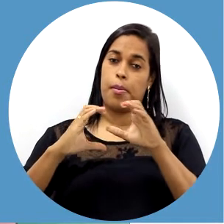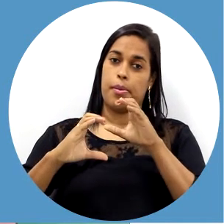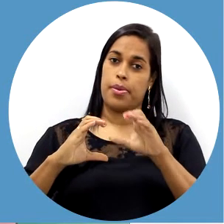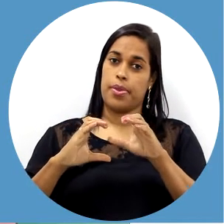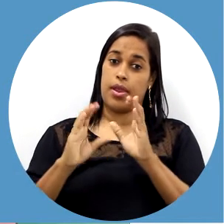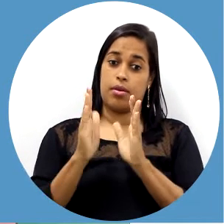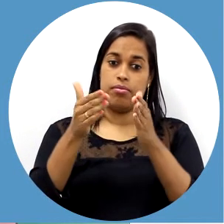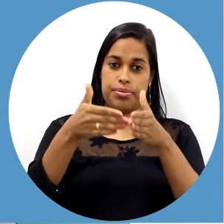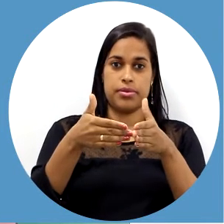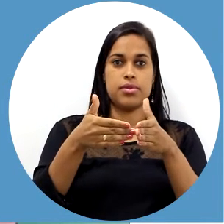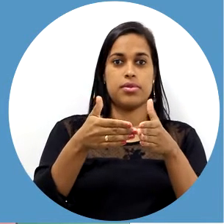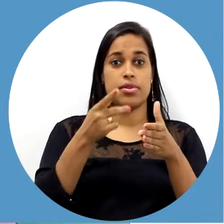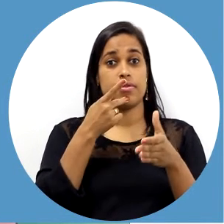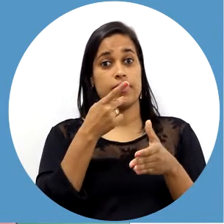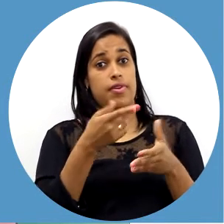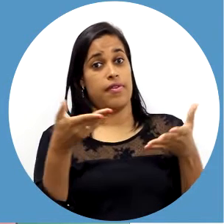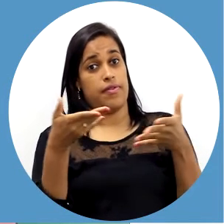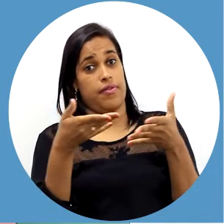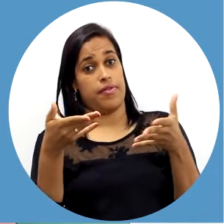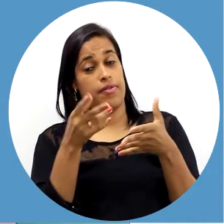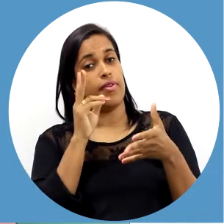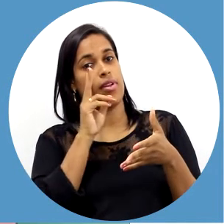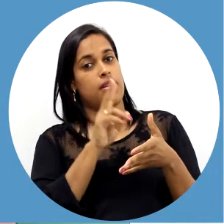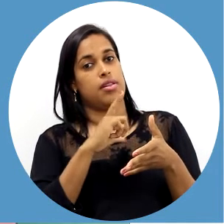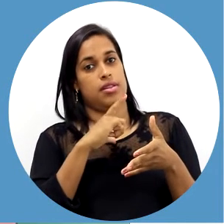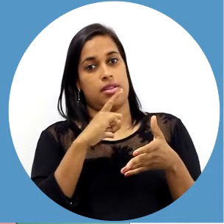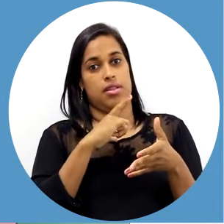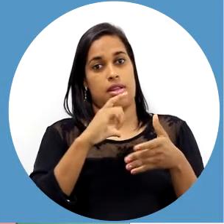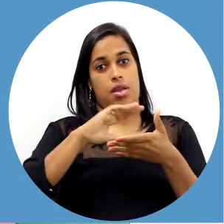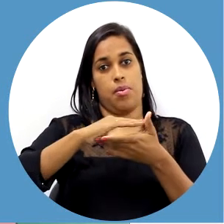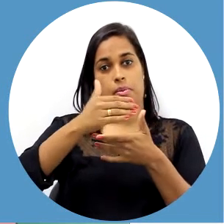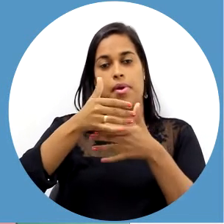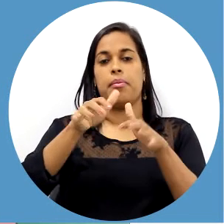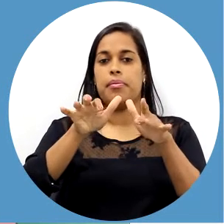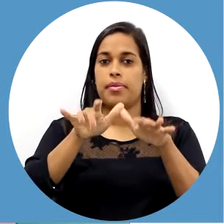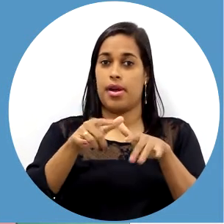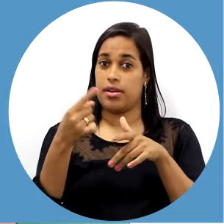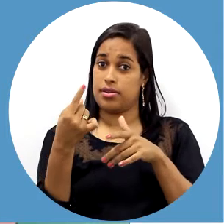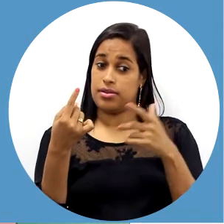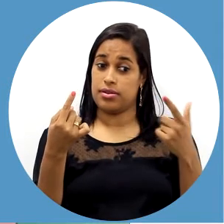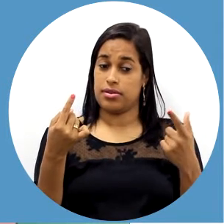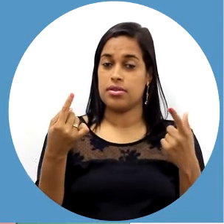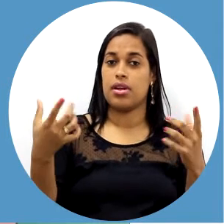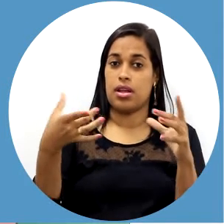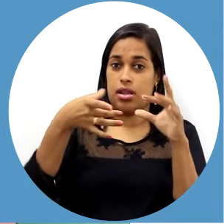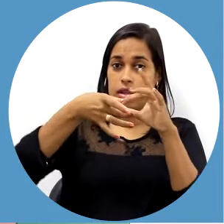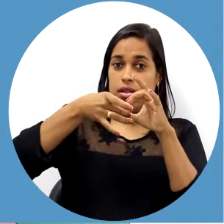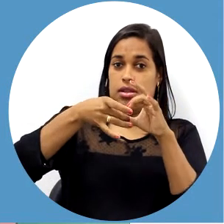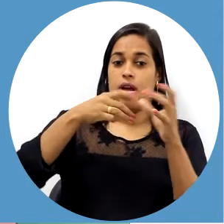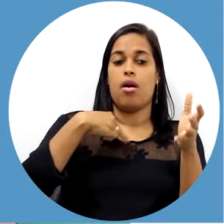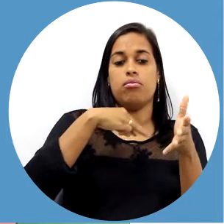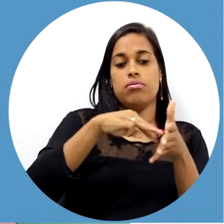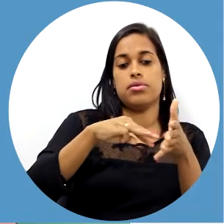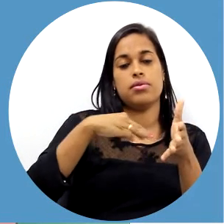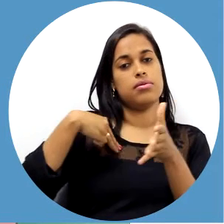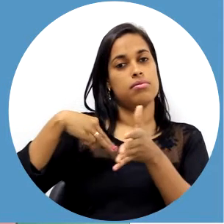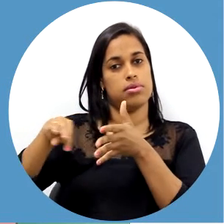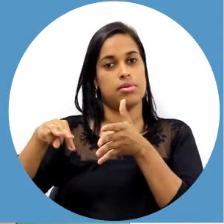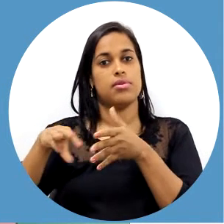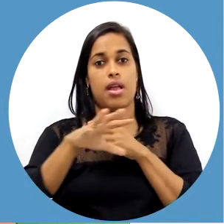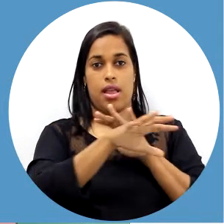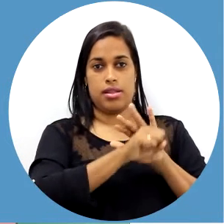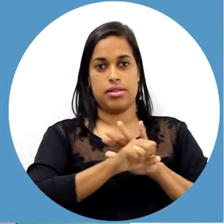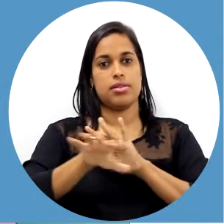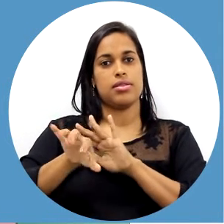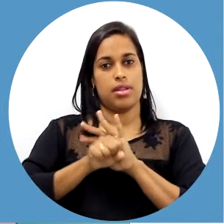diretamente. Então, você está vendo aí agora onde é que se encaixa, né? Tem uma máquina de um lado, a máquina do outro, e essas camadas, elas enviam dados de uma para